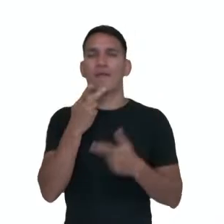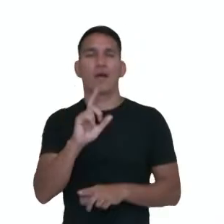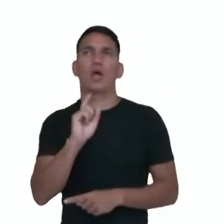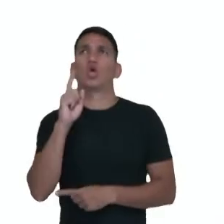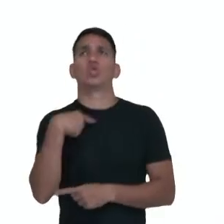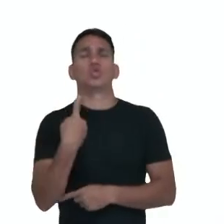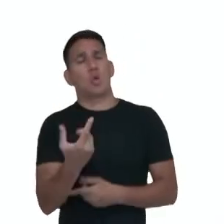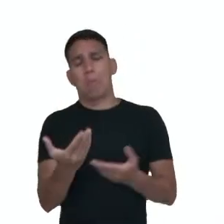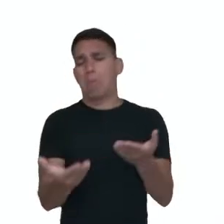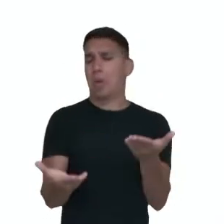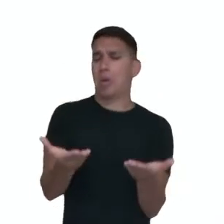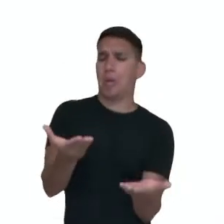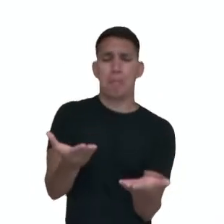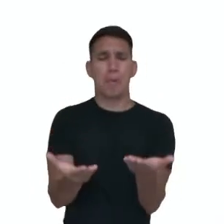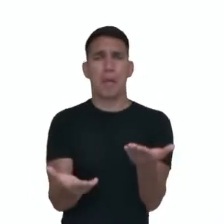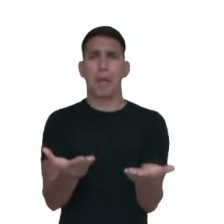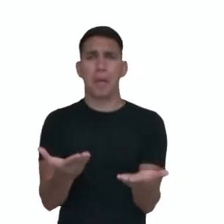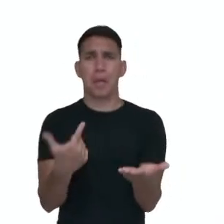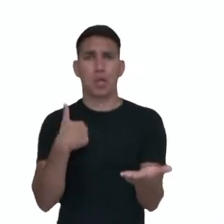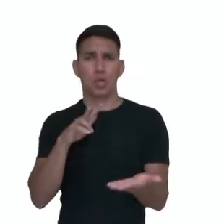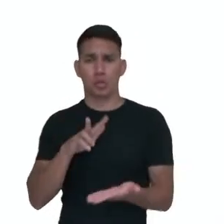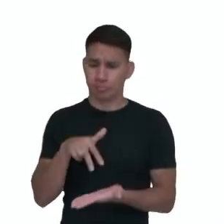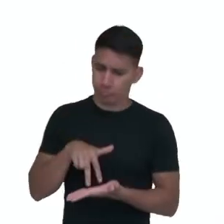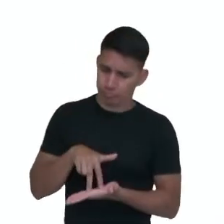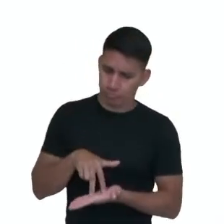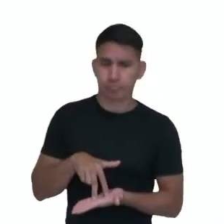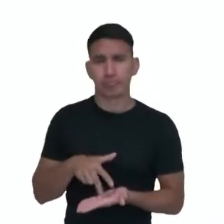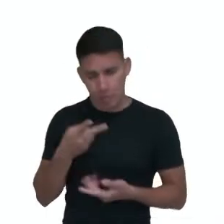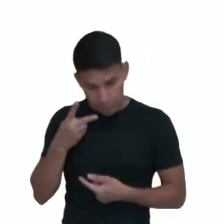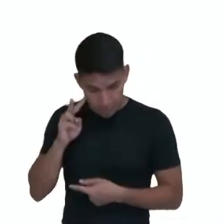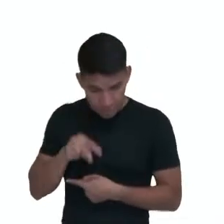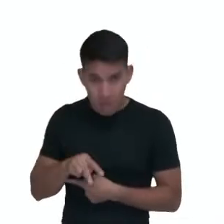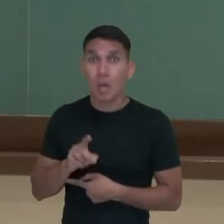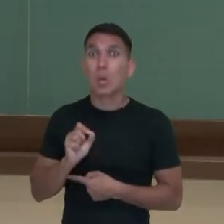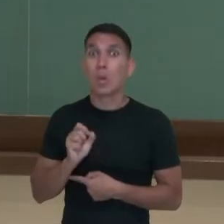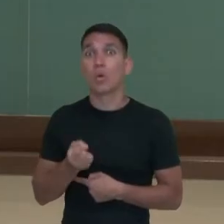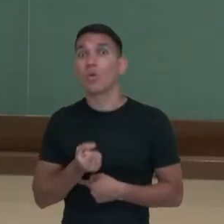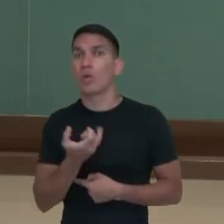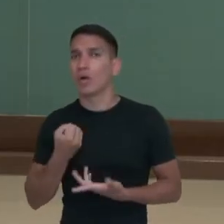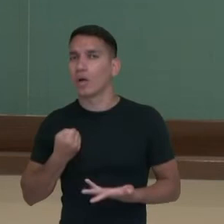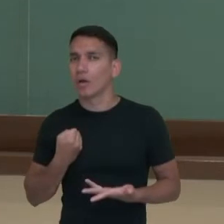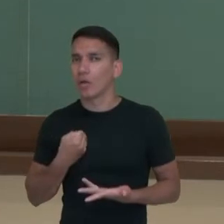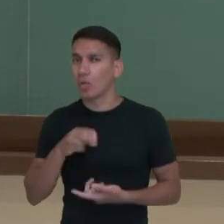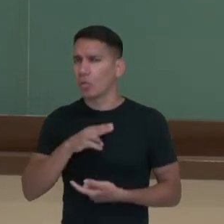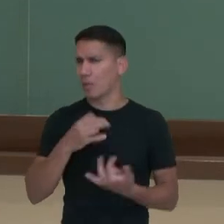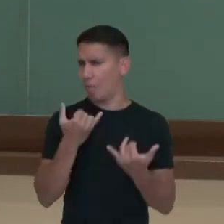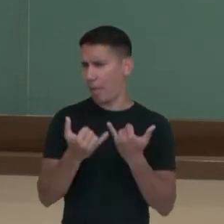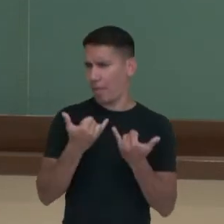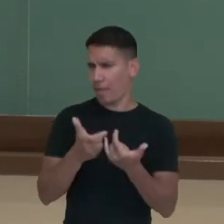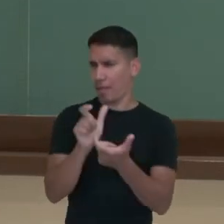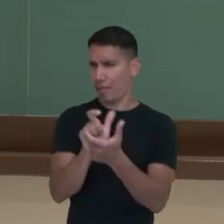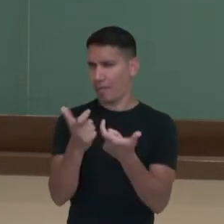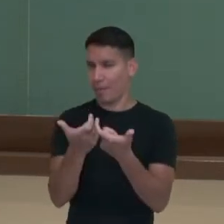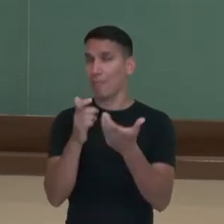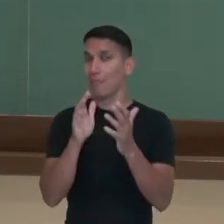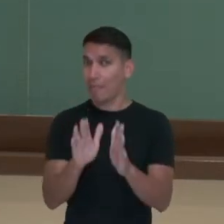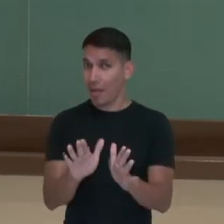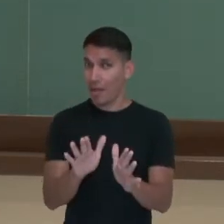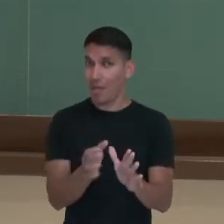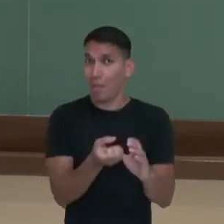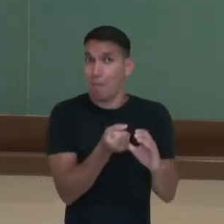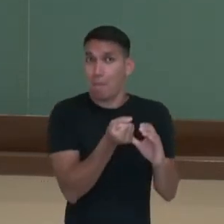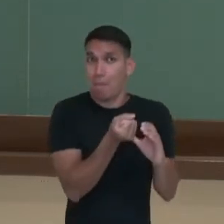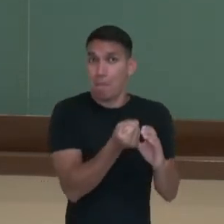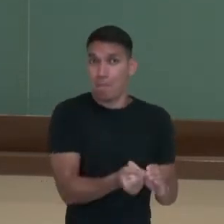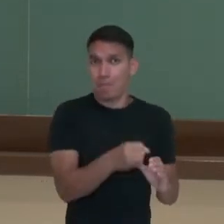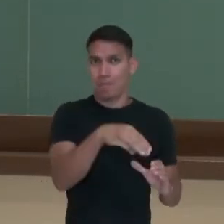na balança verificar o nosso peso, né? E a gente usa aí mais ou menos como sinônimo, massa e peso são coisas